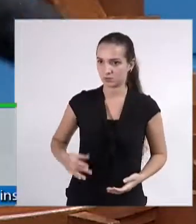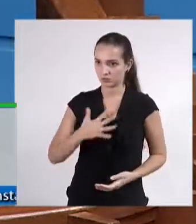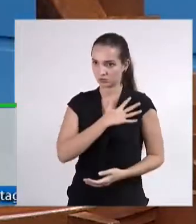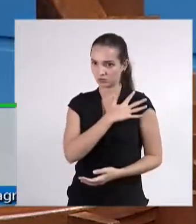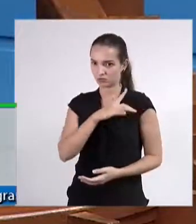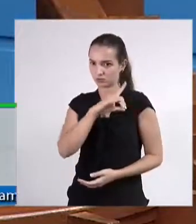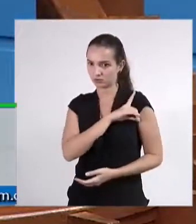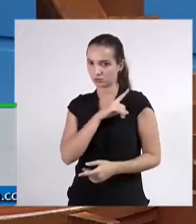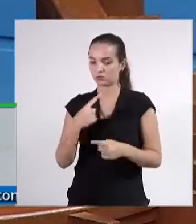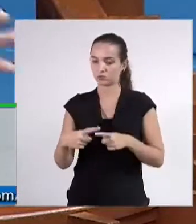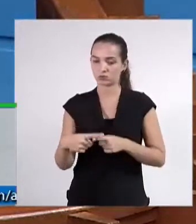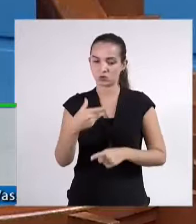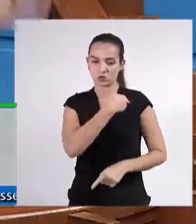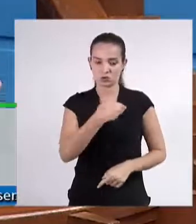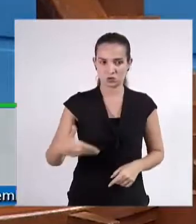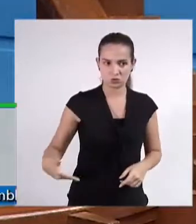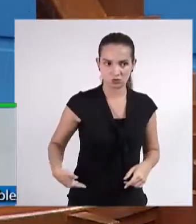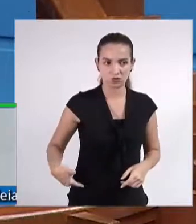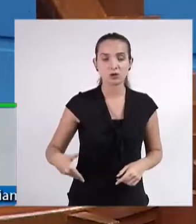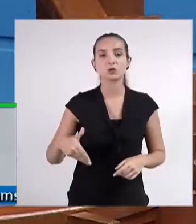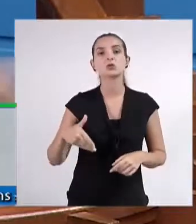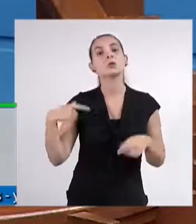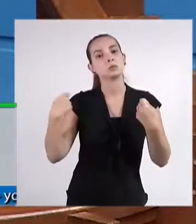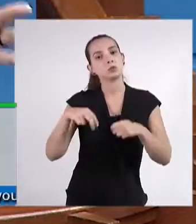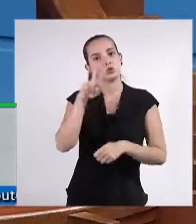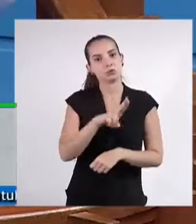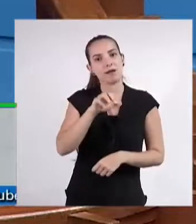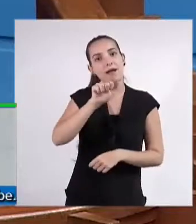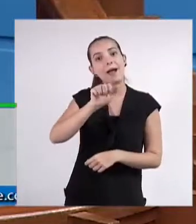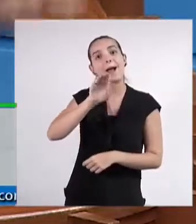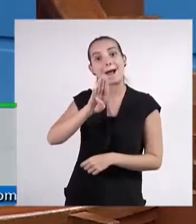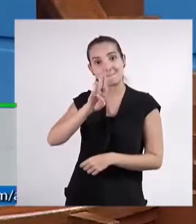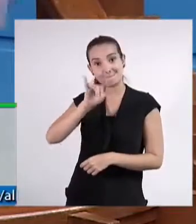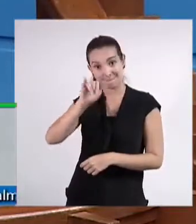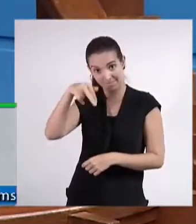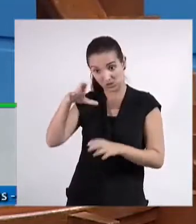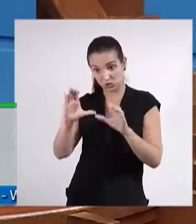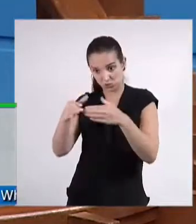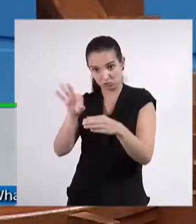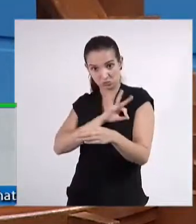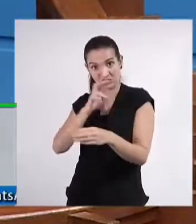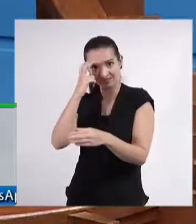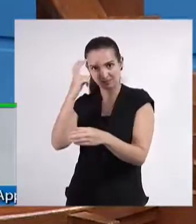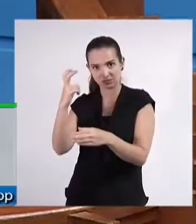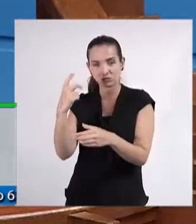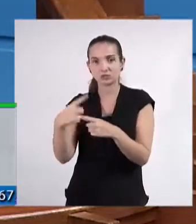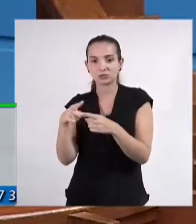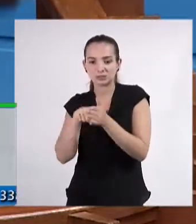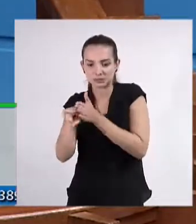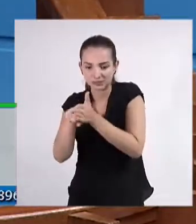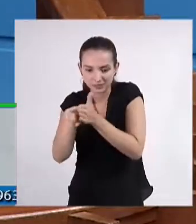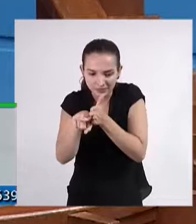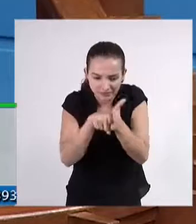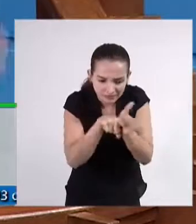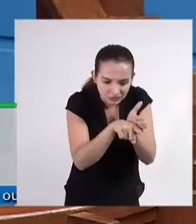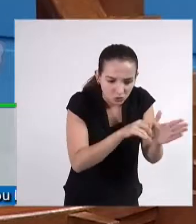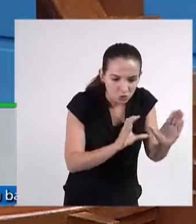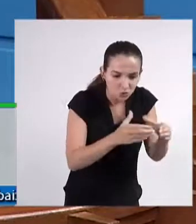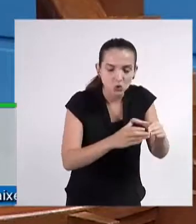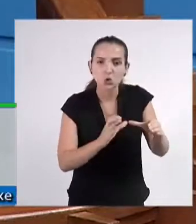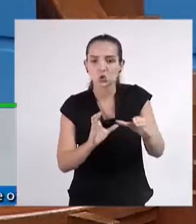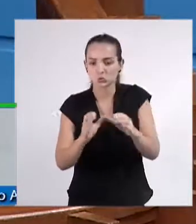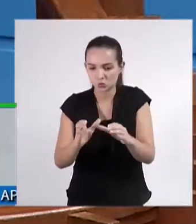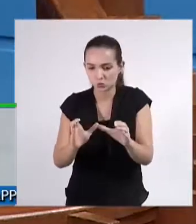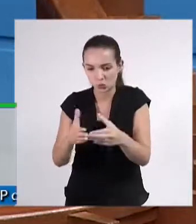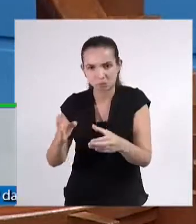que o governo deveria utilizar a ABIN para espionar as milícias. Para espionar